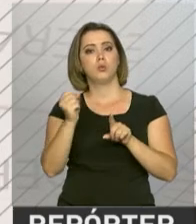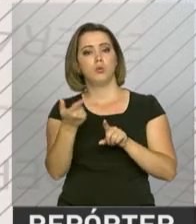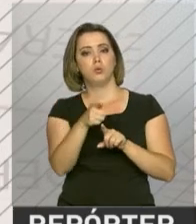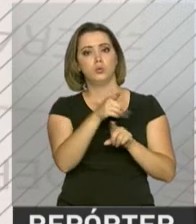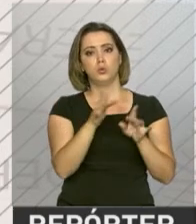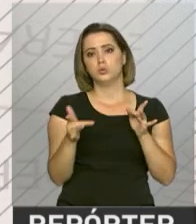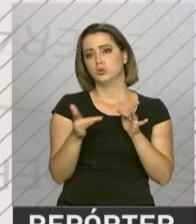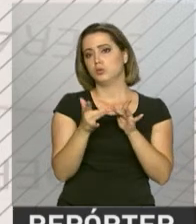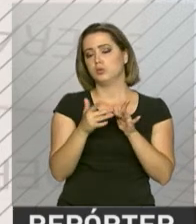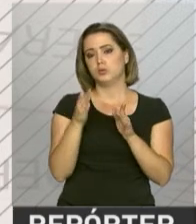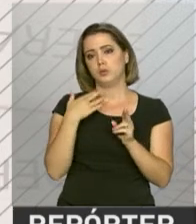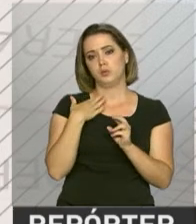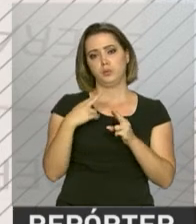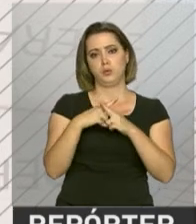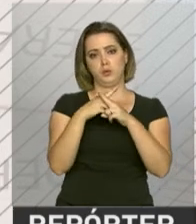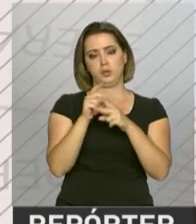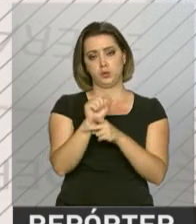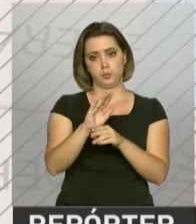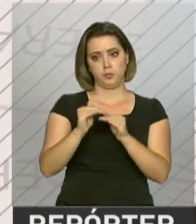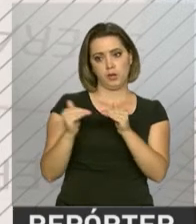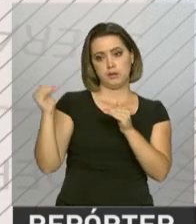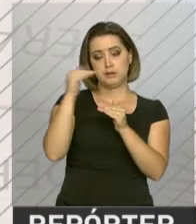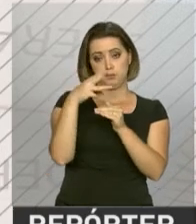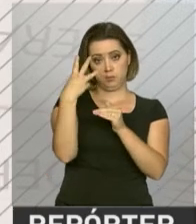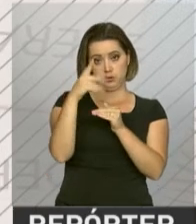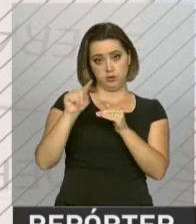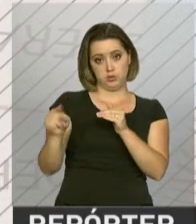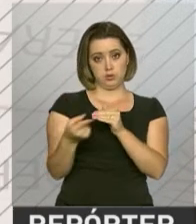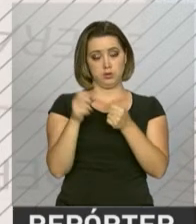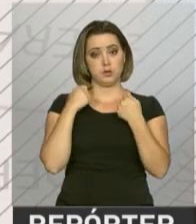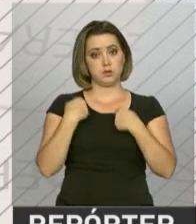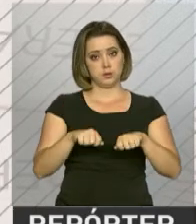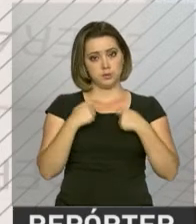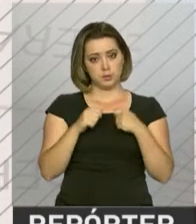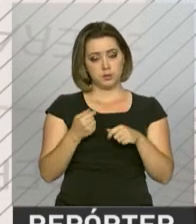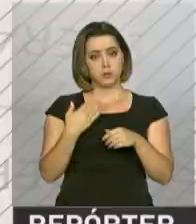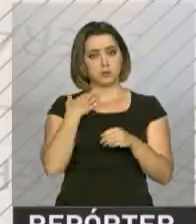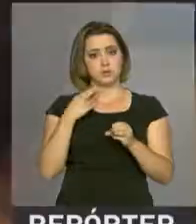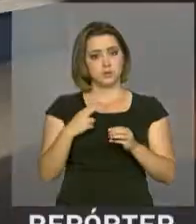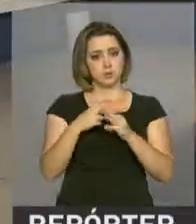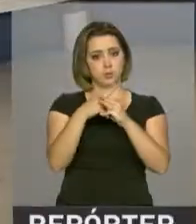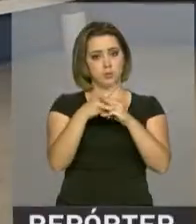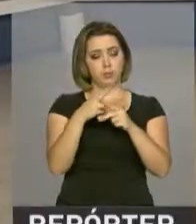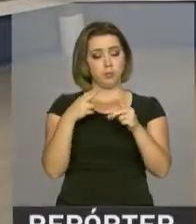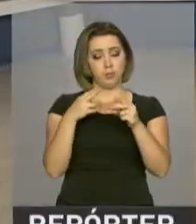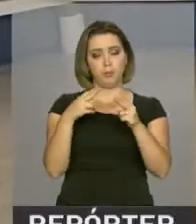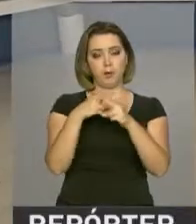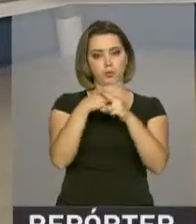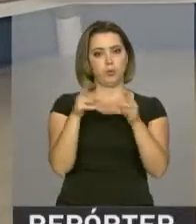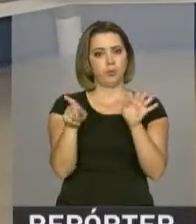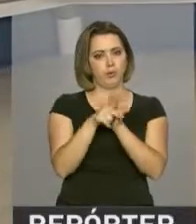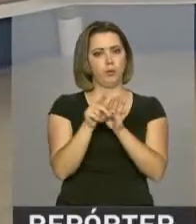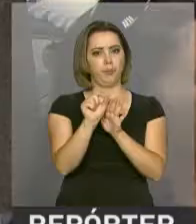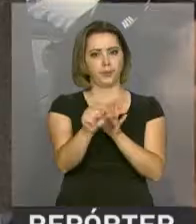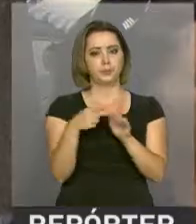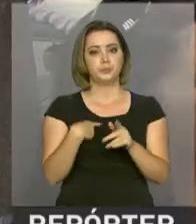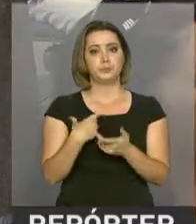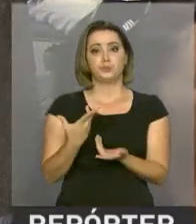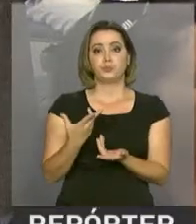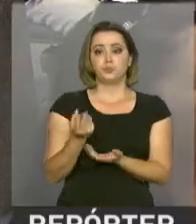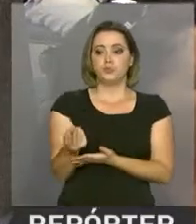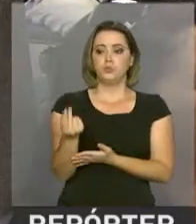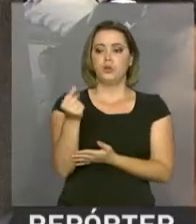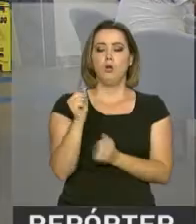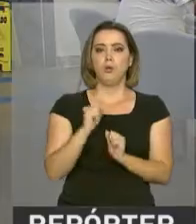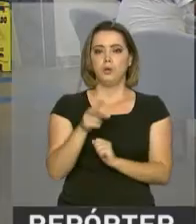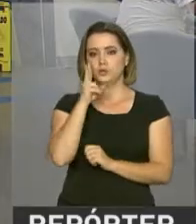acima de 3 mil os saques podem ser feitos nas agências do banco o saldo das contas inativas pode ser